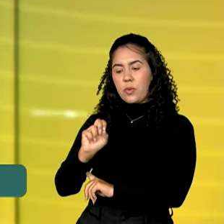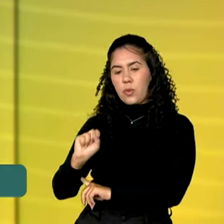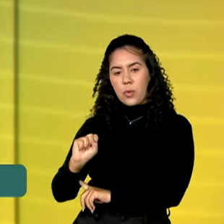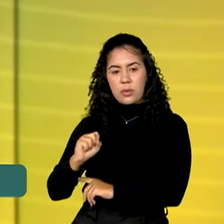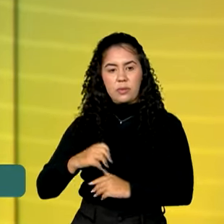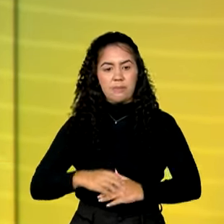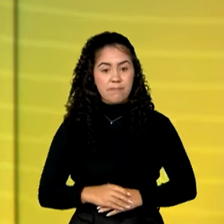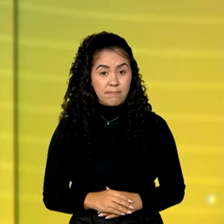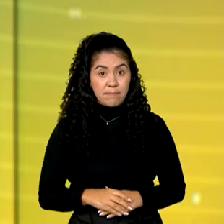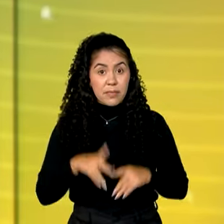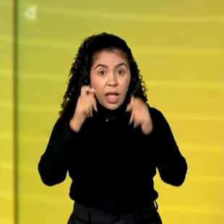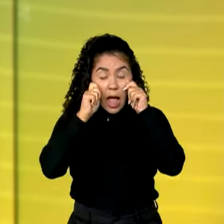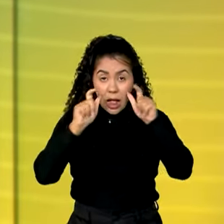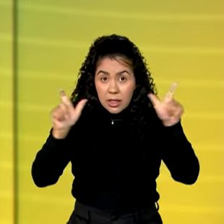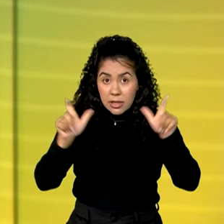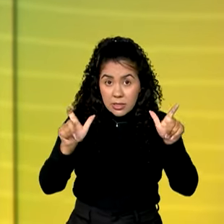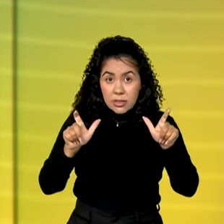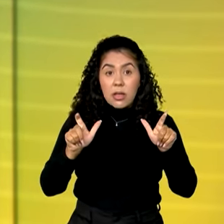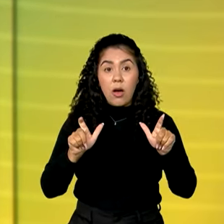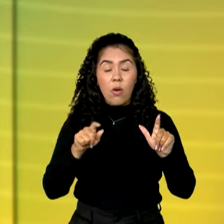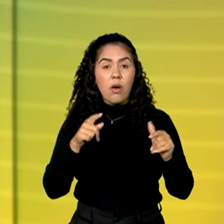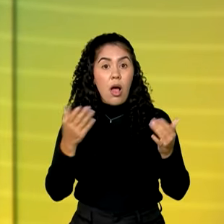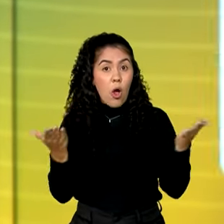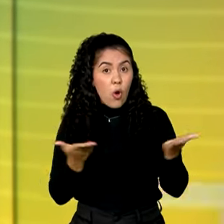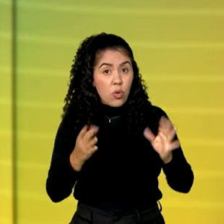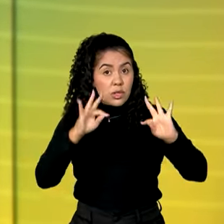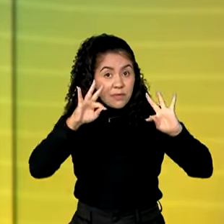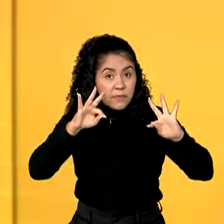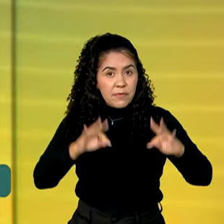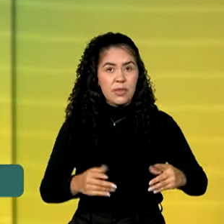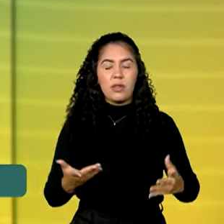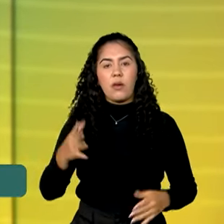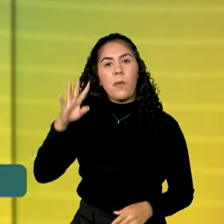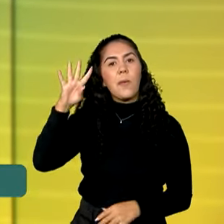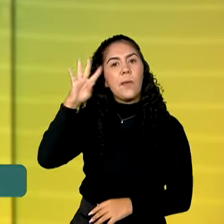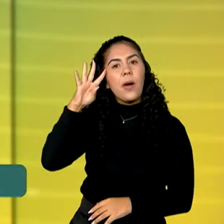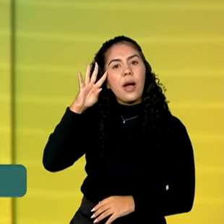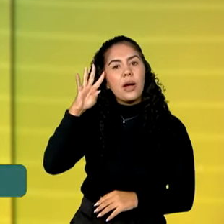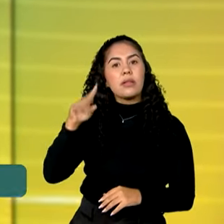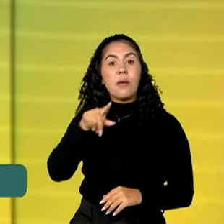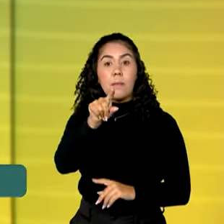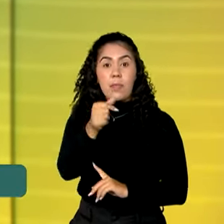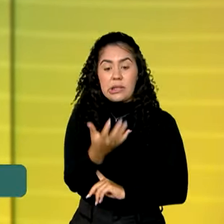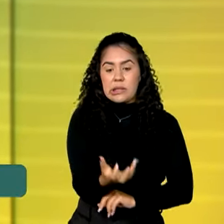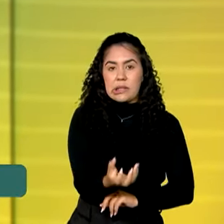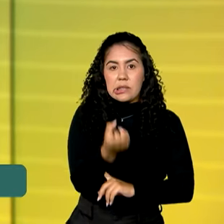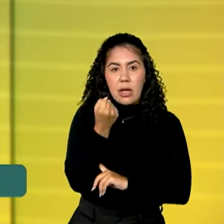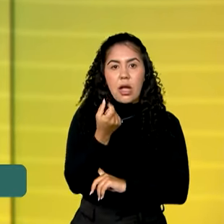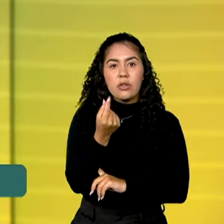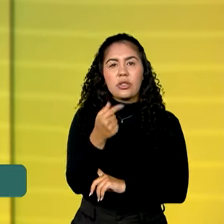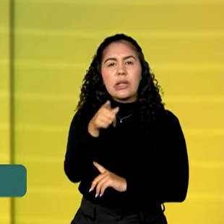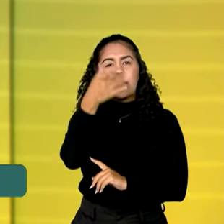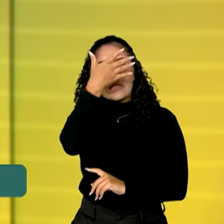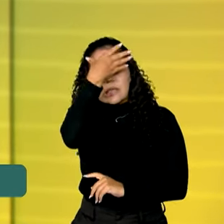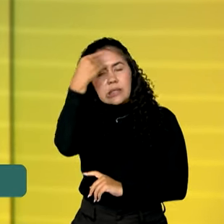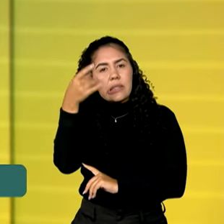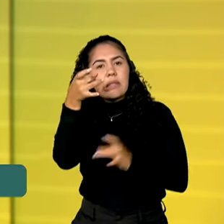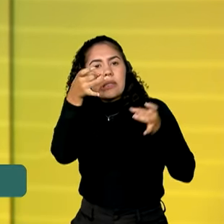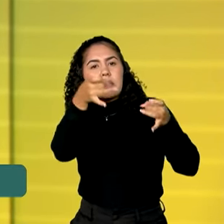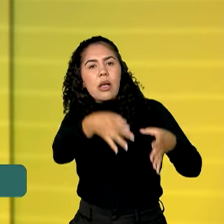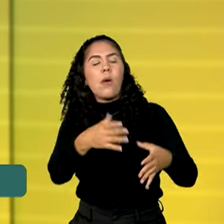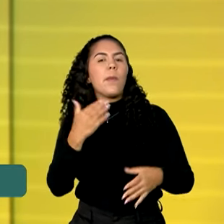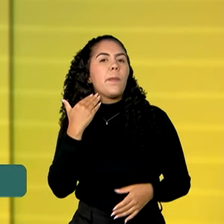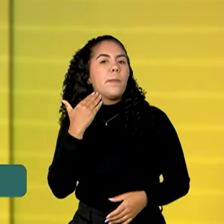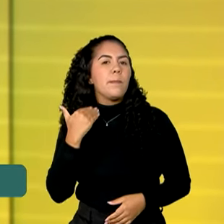E atenção para essa informação, termina hoje, quarta-feira, o prazo para sacar o dinheiro esquecido em contas